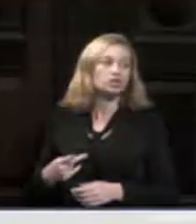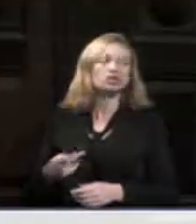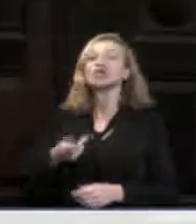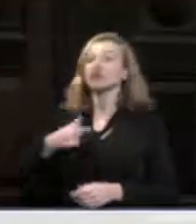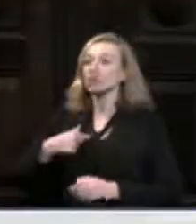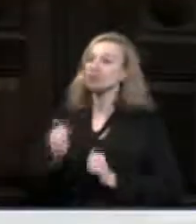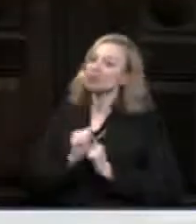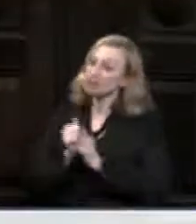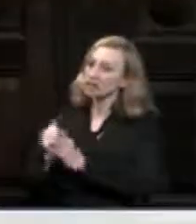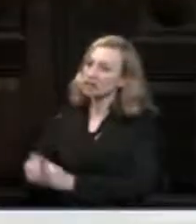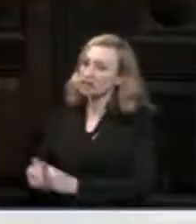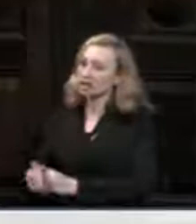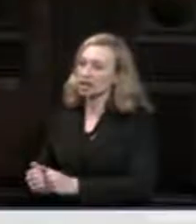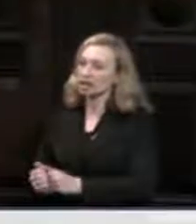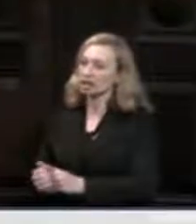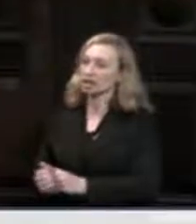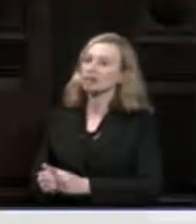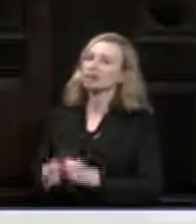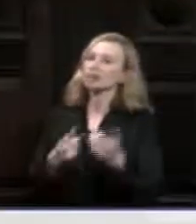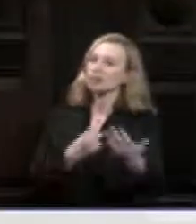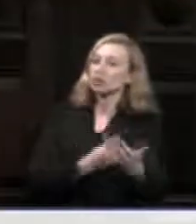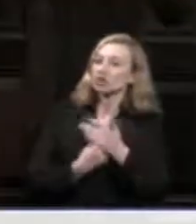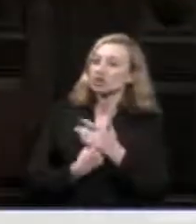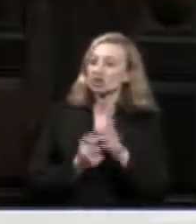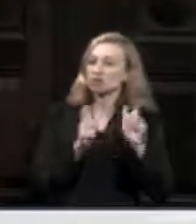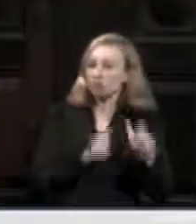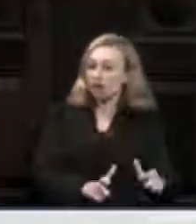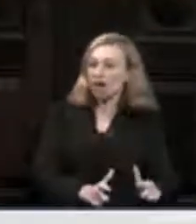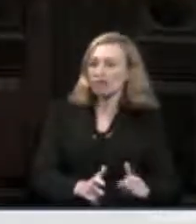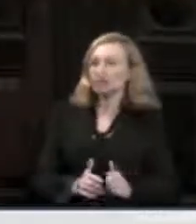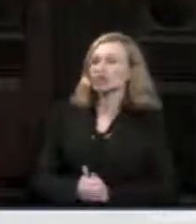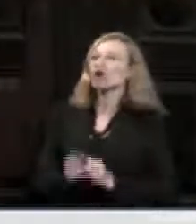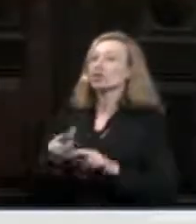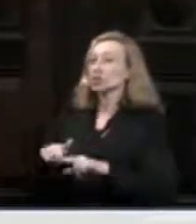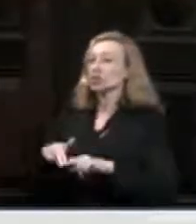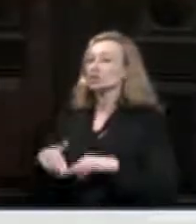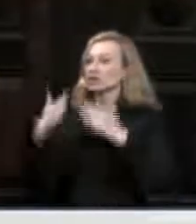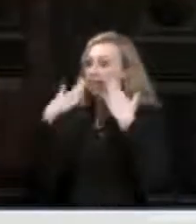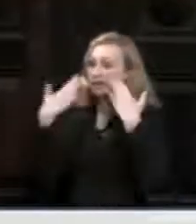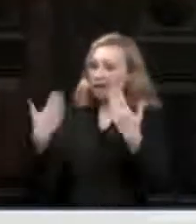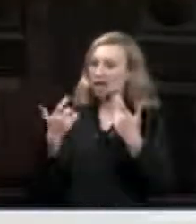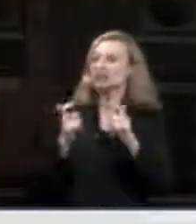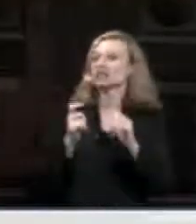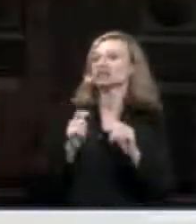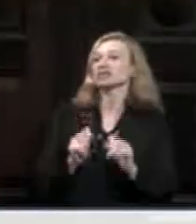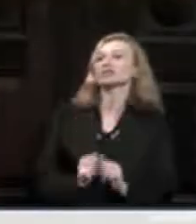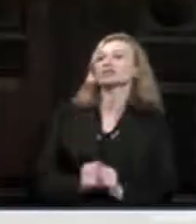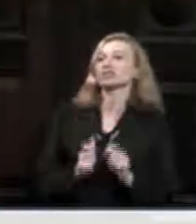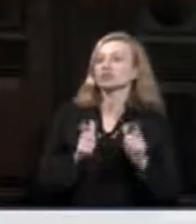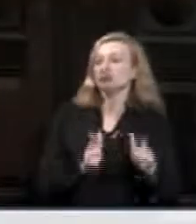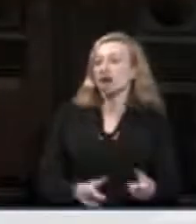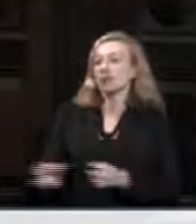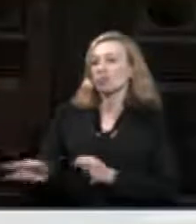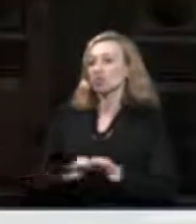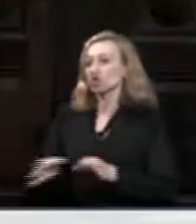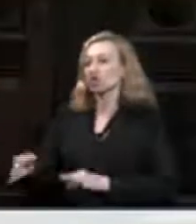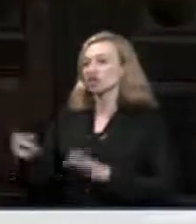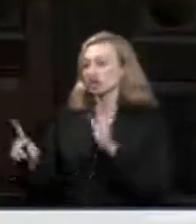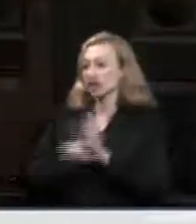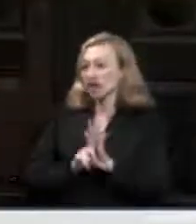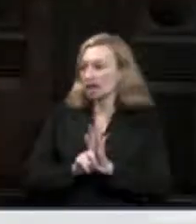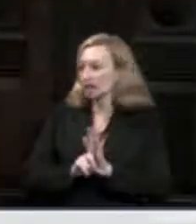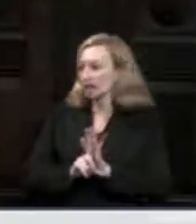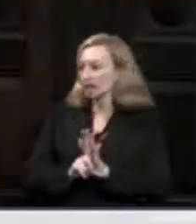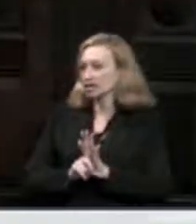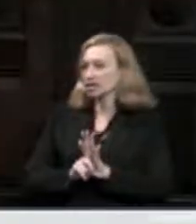seguir defendendo o Parque da Costa do Sol. Por isso apresentei aqui neste Parlamento um projeto de lei que